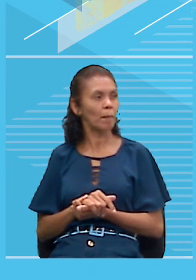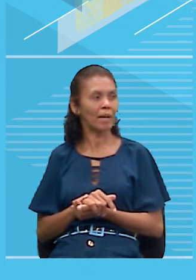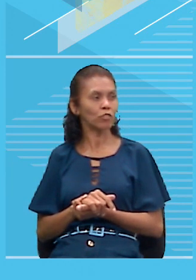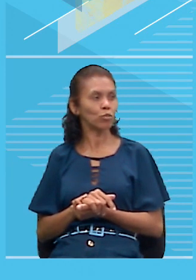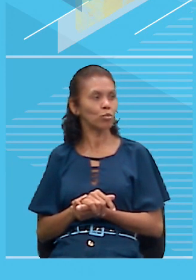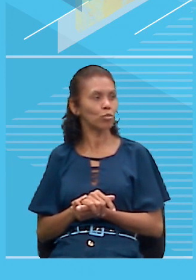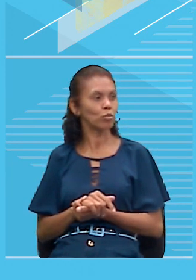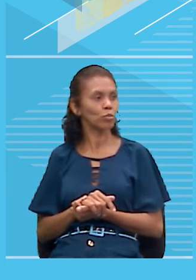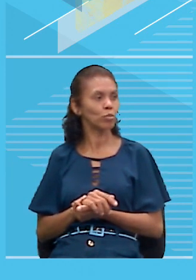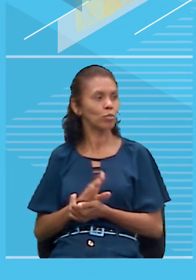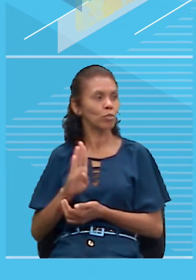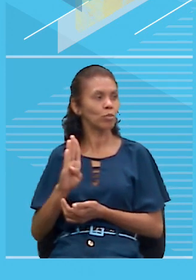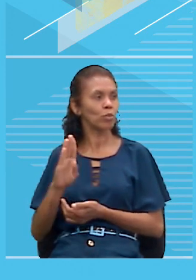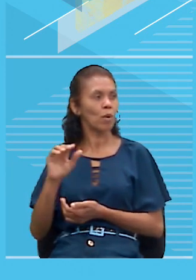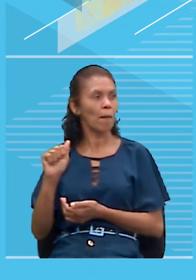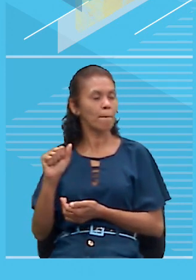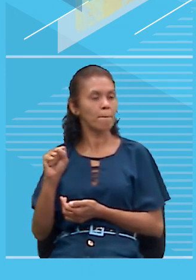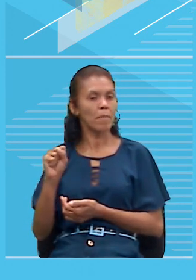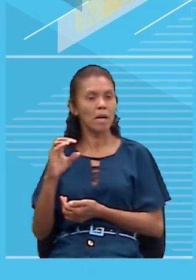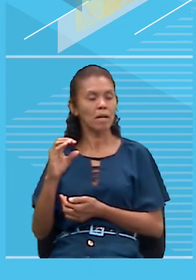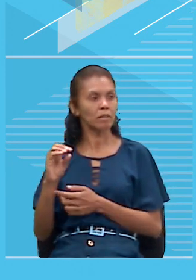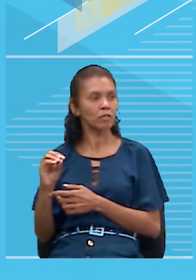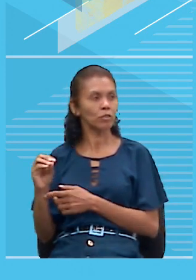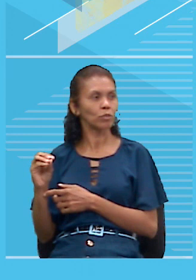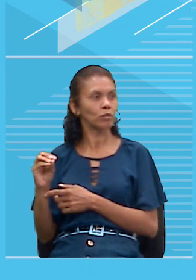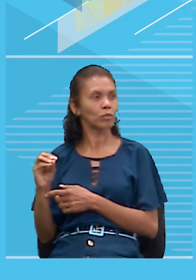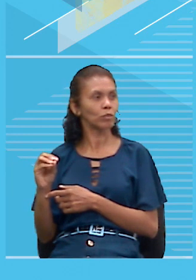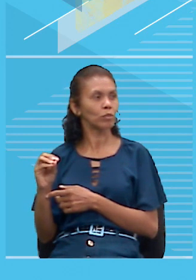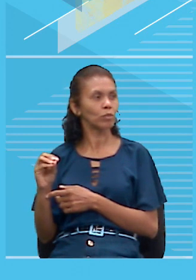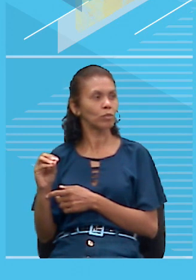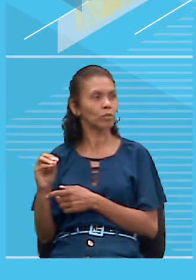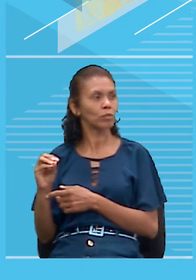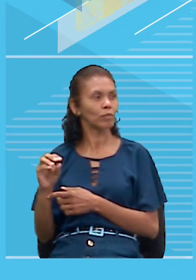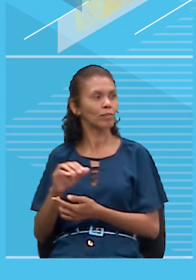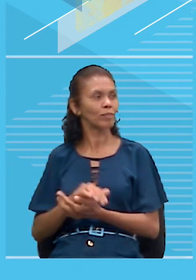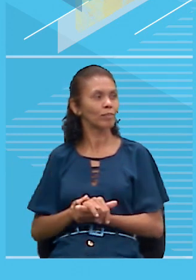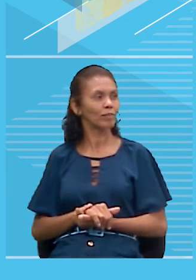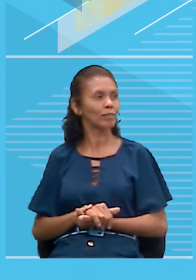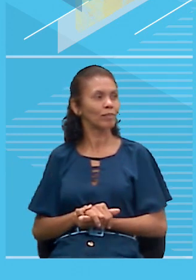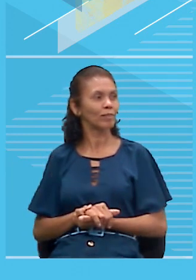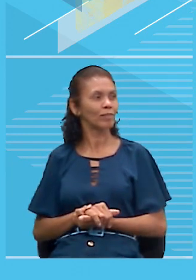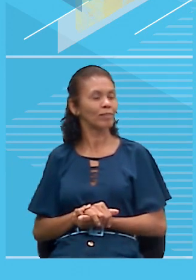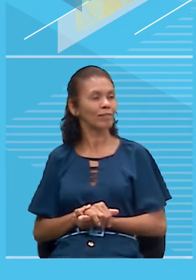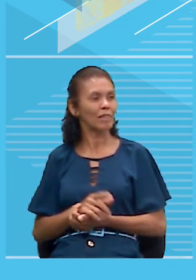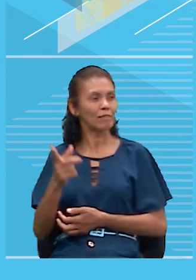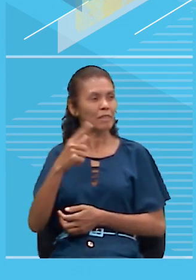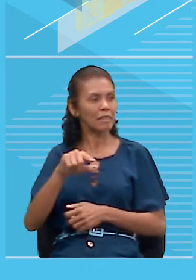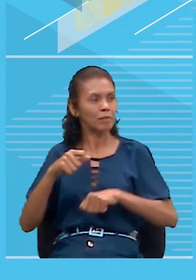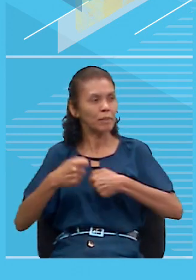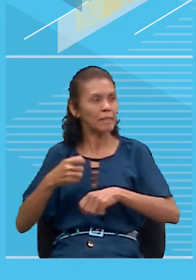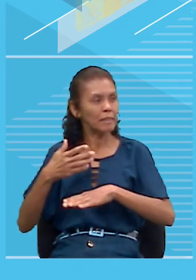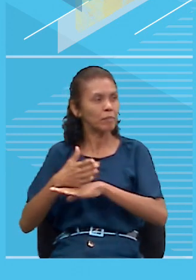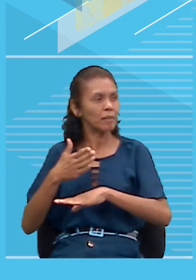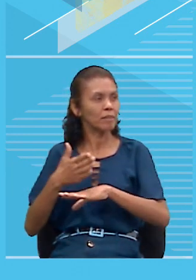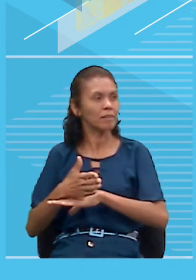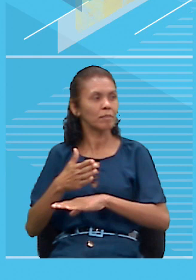tá bom Adriano uma turma dessas não tem como aprender participa mesmo tem que participar eu gosto disso aí tem que ter